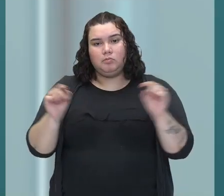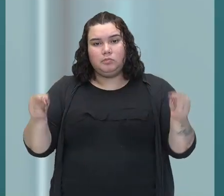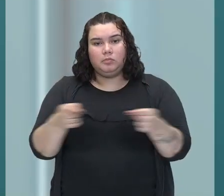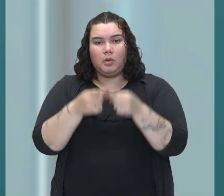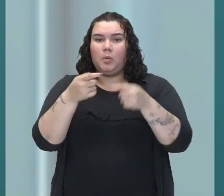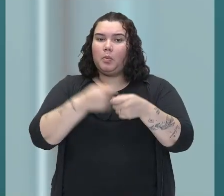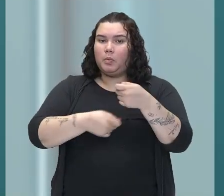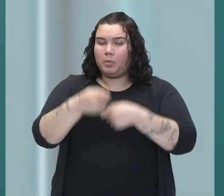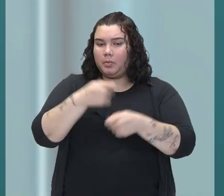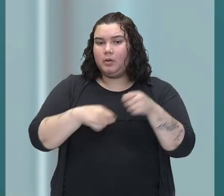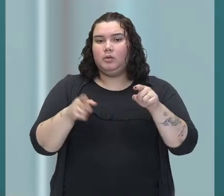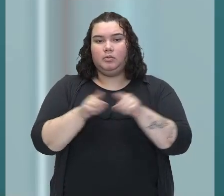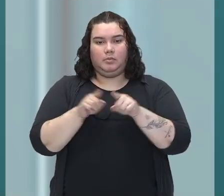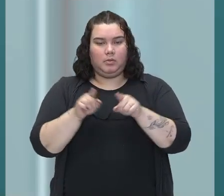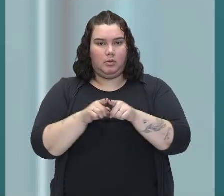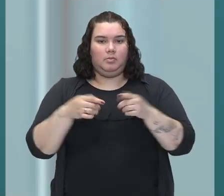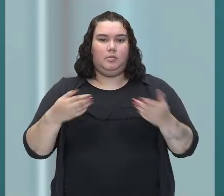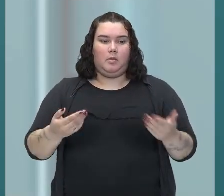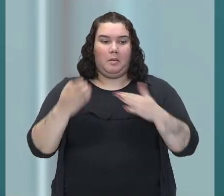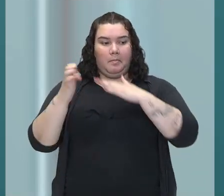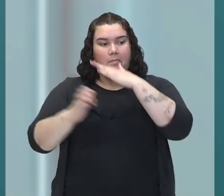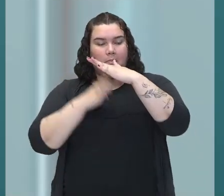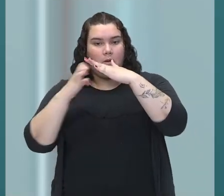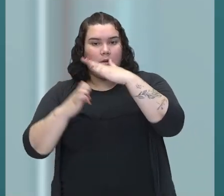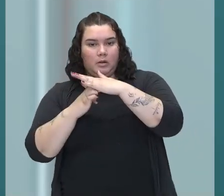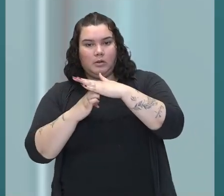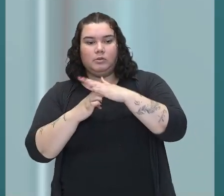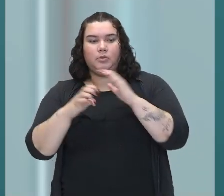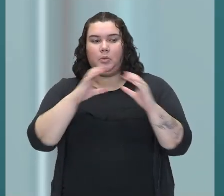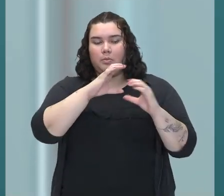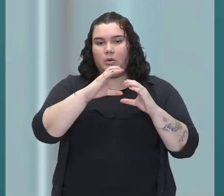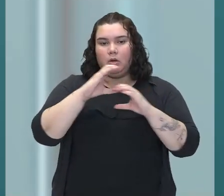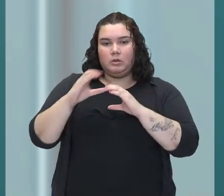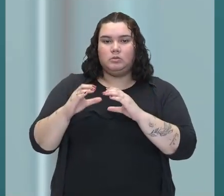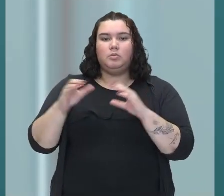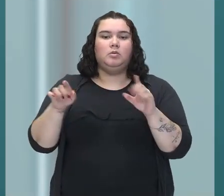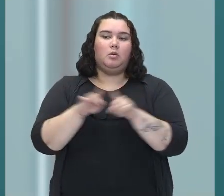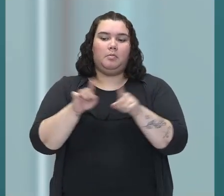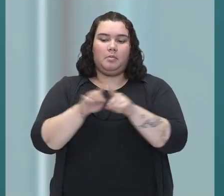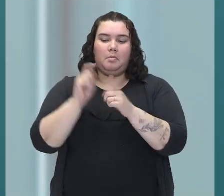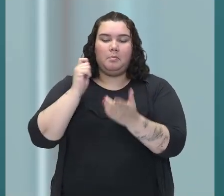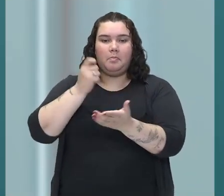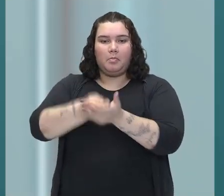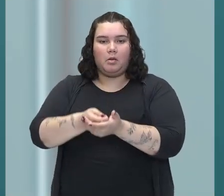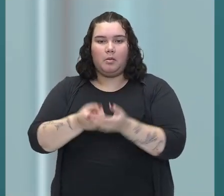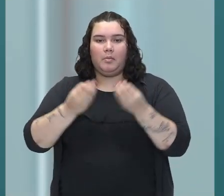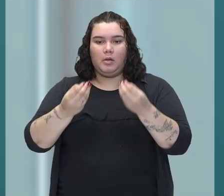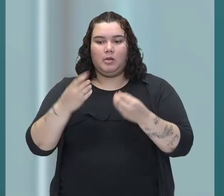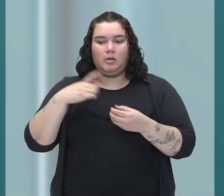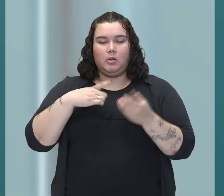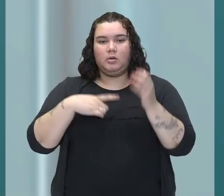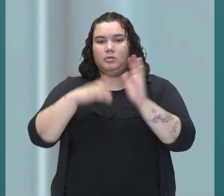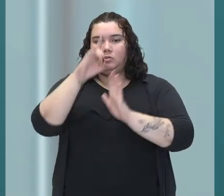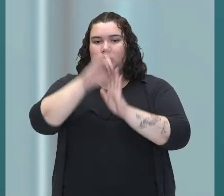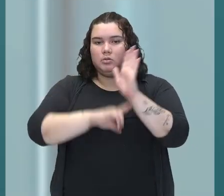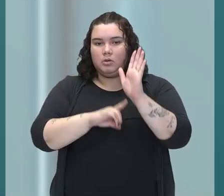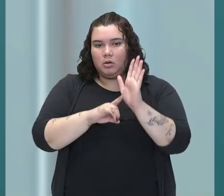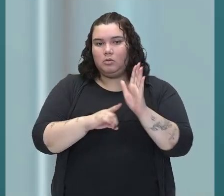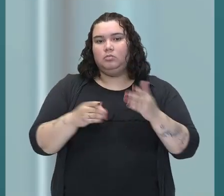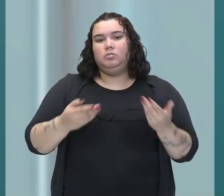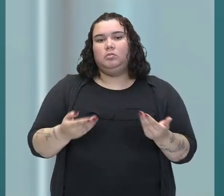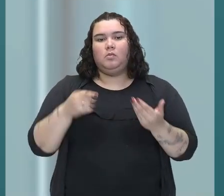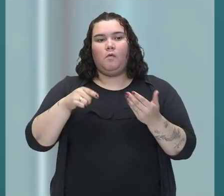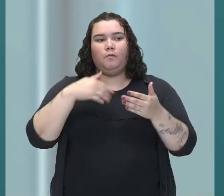dinheiro, né? As grandes empresas de comunicação, elas também pagam para ter esse direito de transmitir os jogos